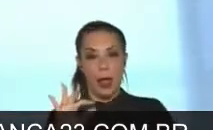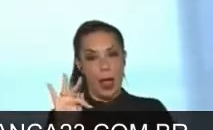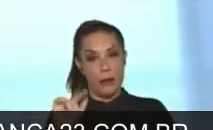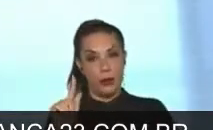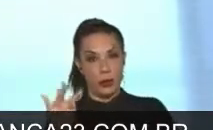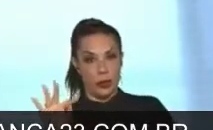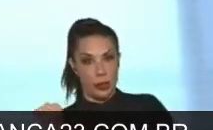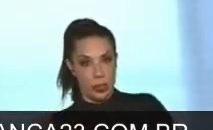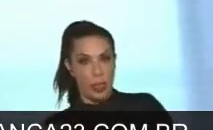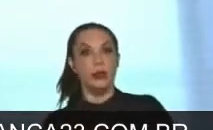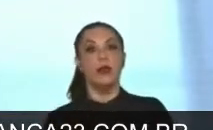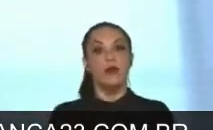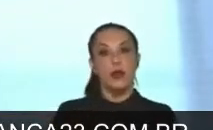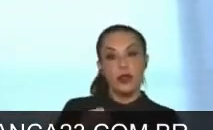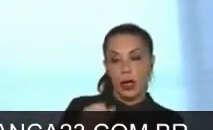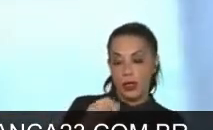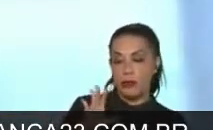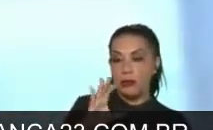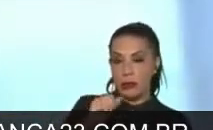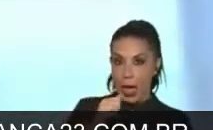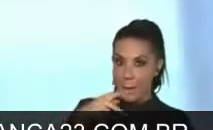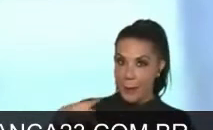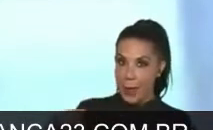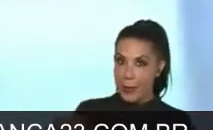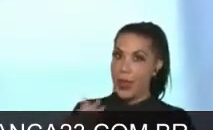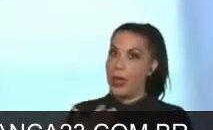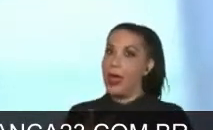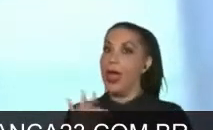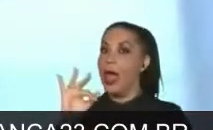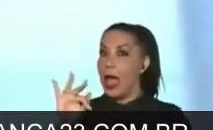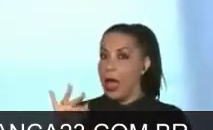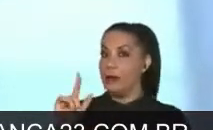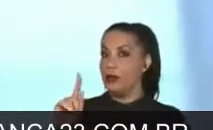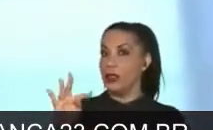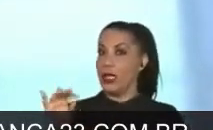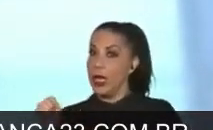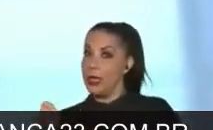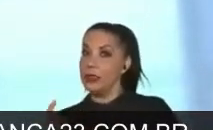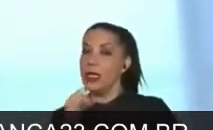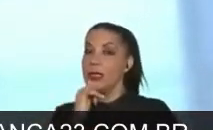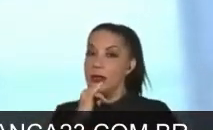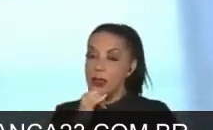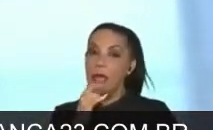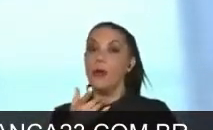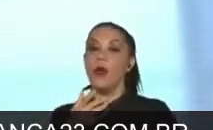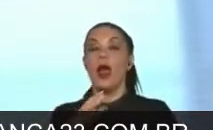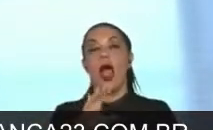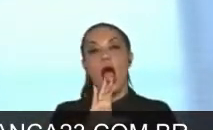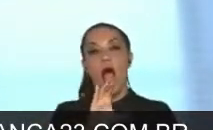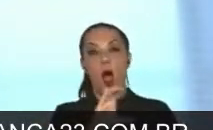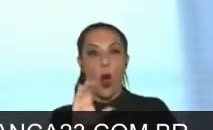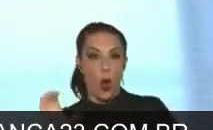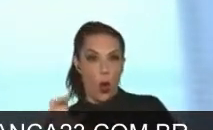Fazendo essa opção do aplicativo, ele precisa ter, evidentemente, né, recursos na conta vinculada do FGTS.